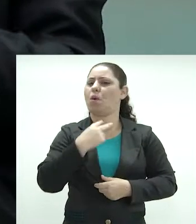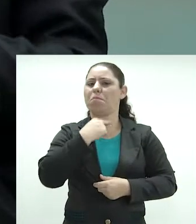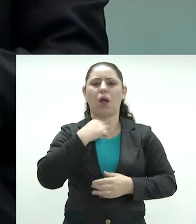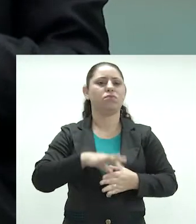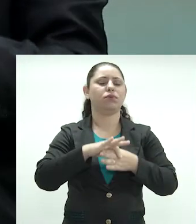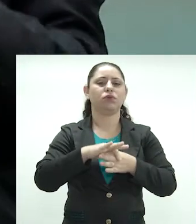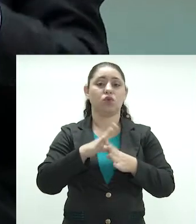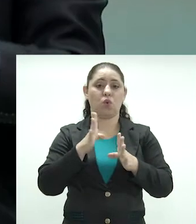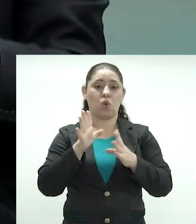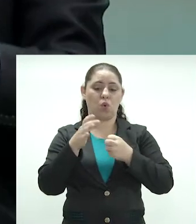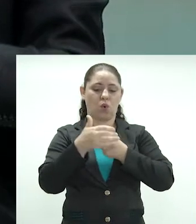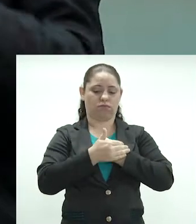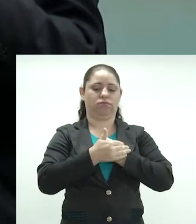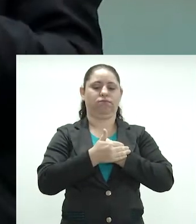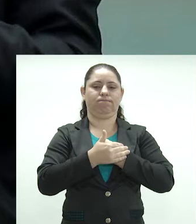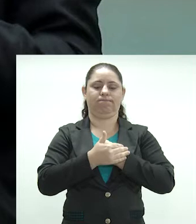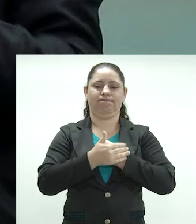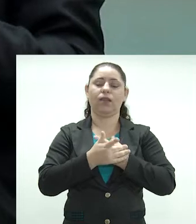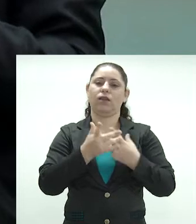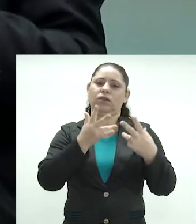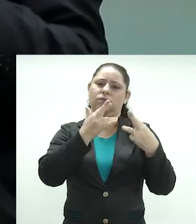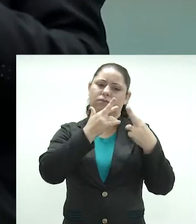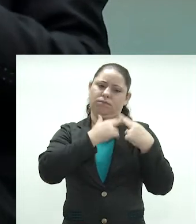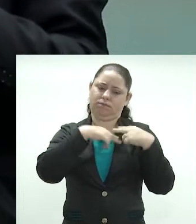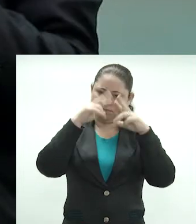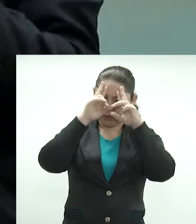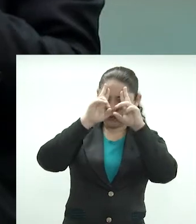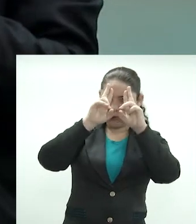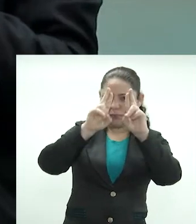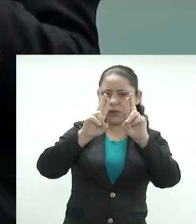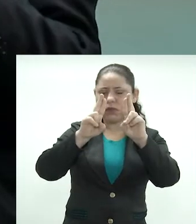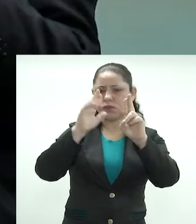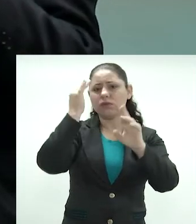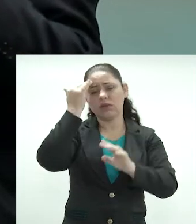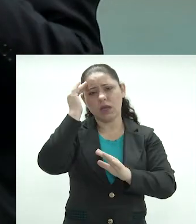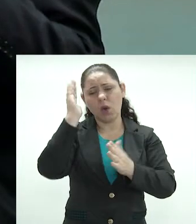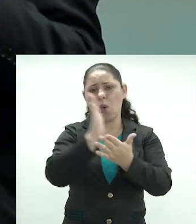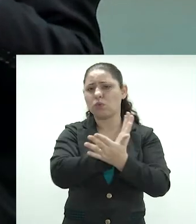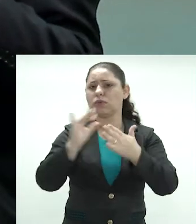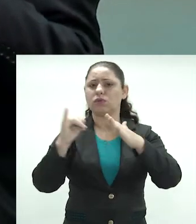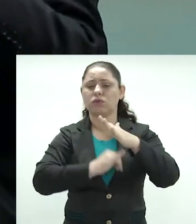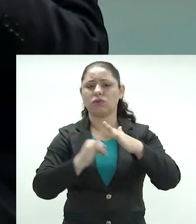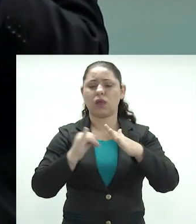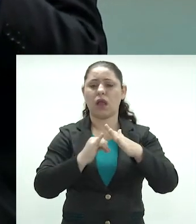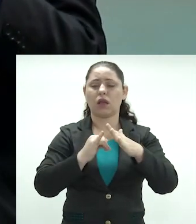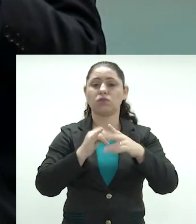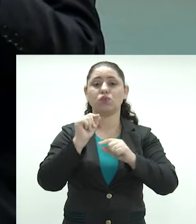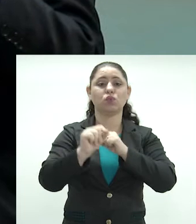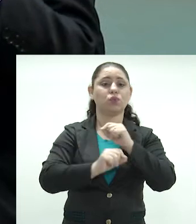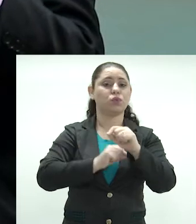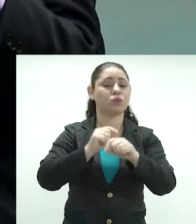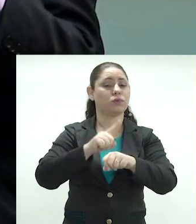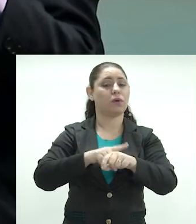pode alguém que é essencial se esconder. Eu respeito e compreendo algumas instituições e que têm uma